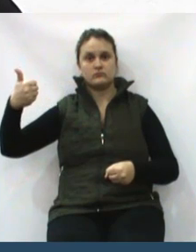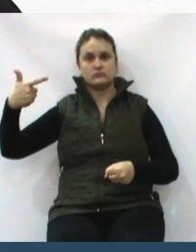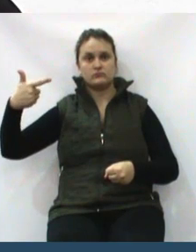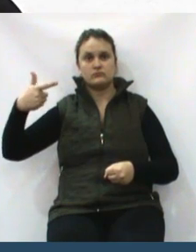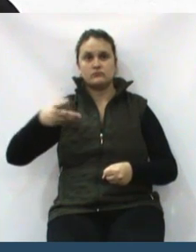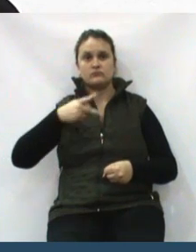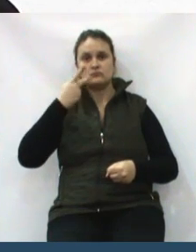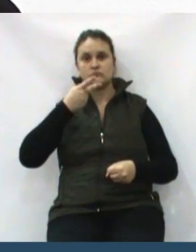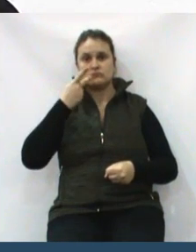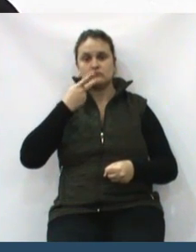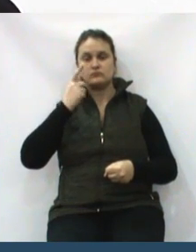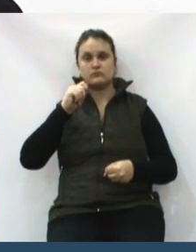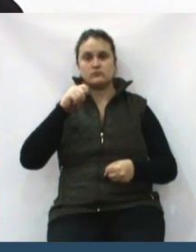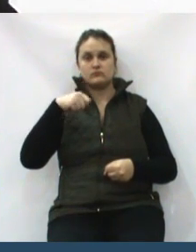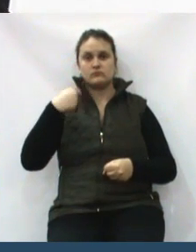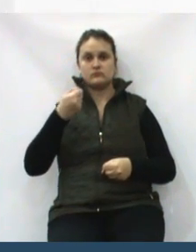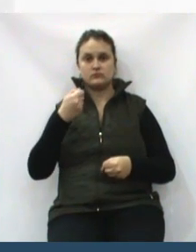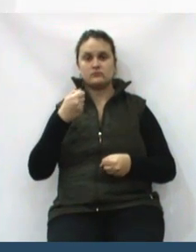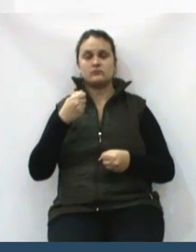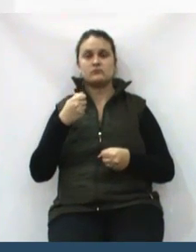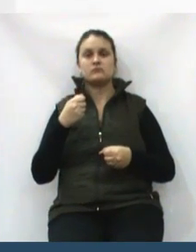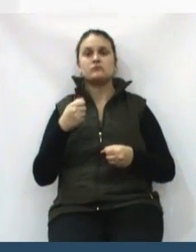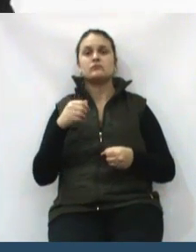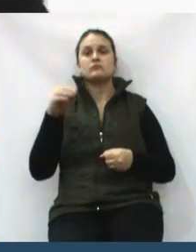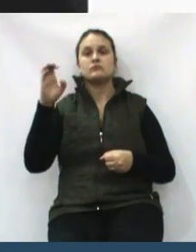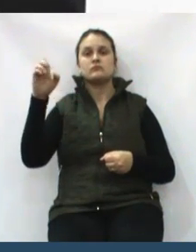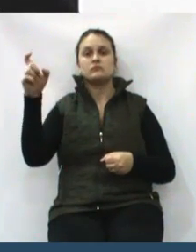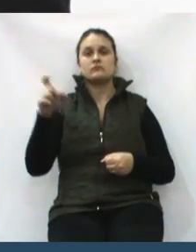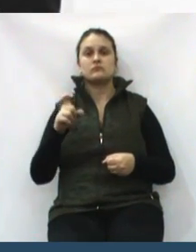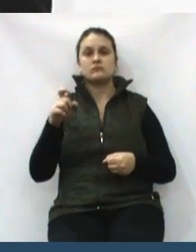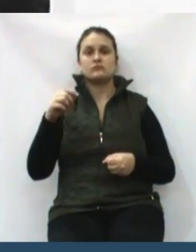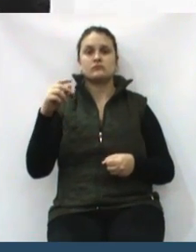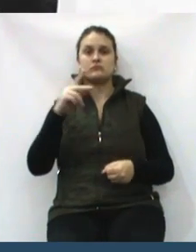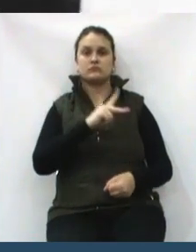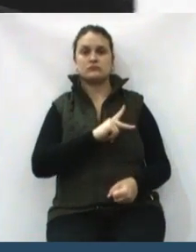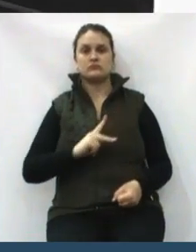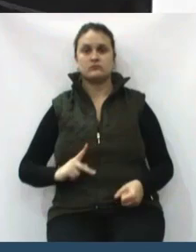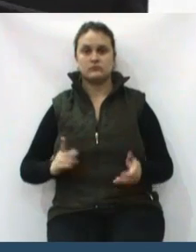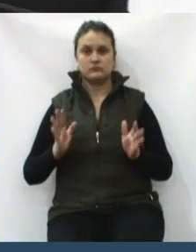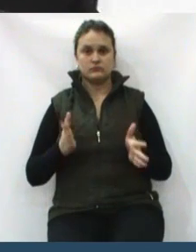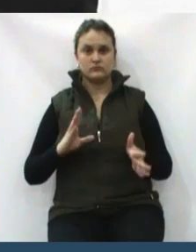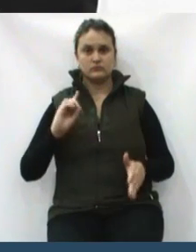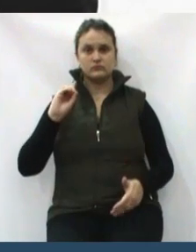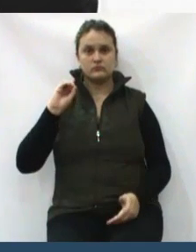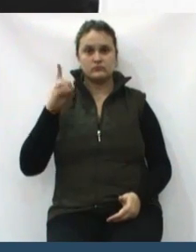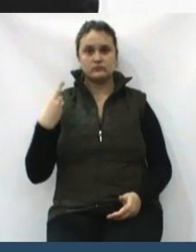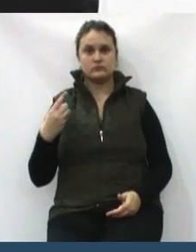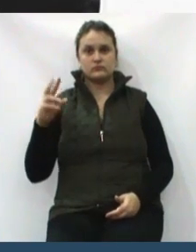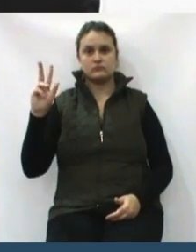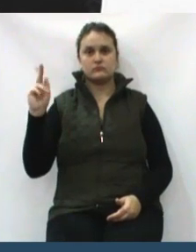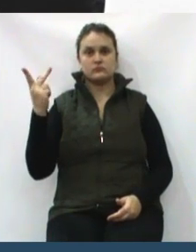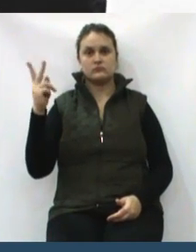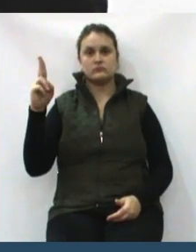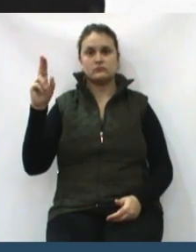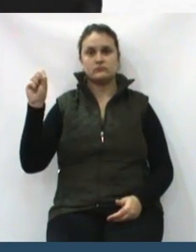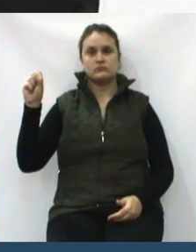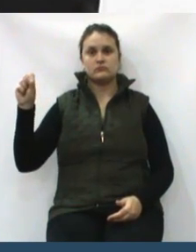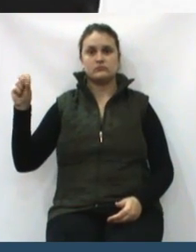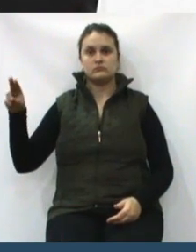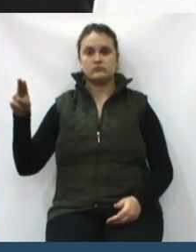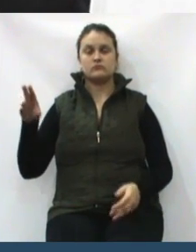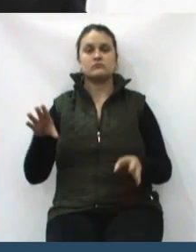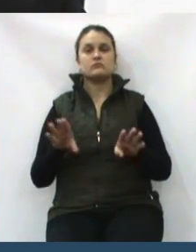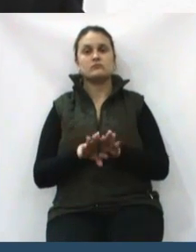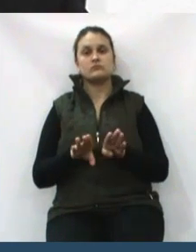à questão das contas do ex-prefeito e agora deputado Ussenbach.